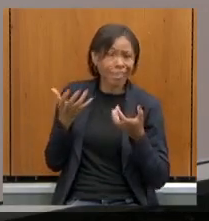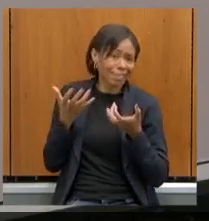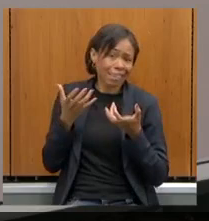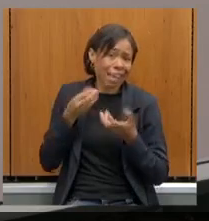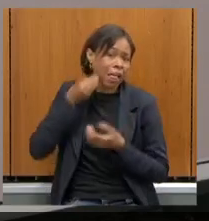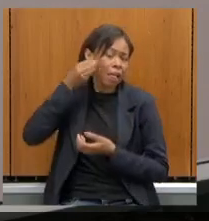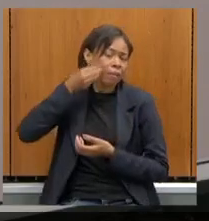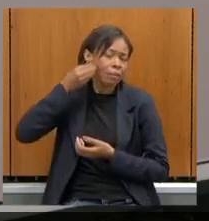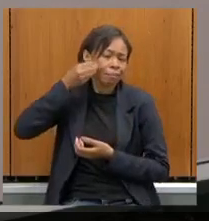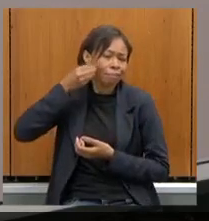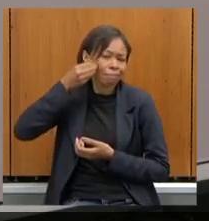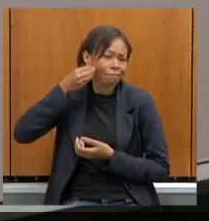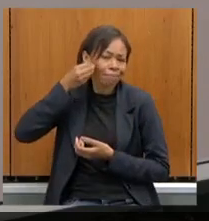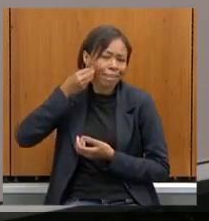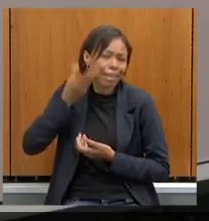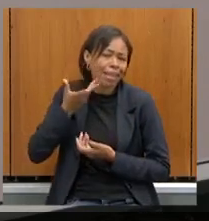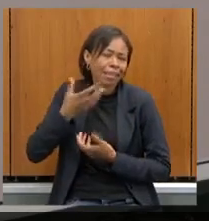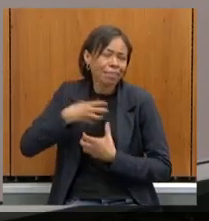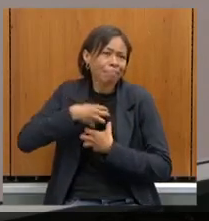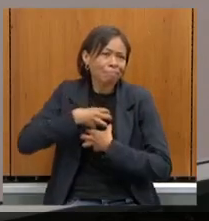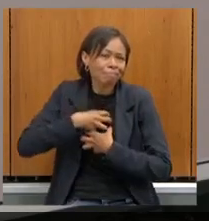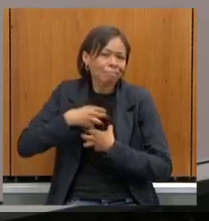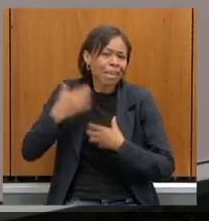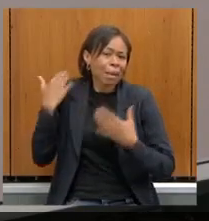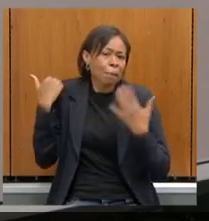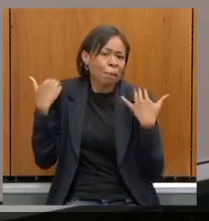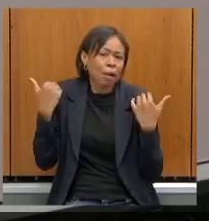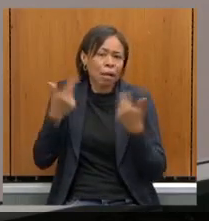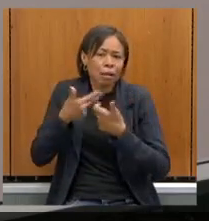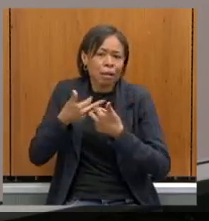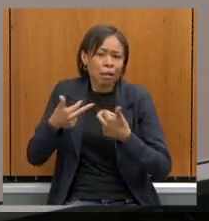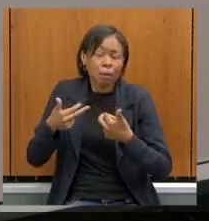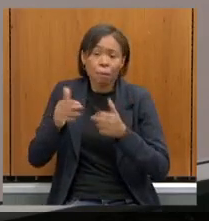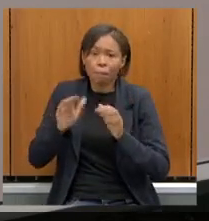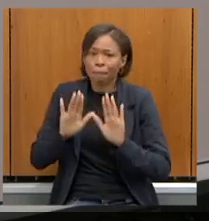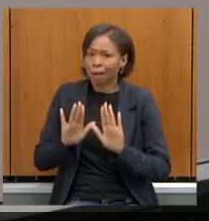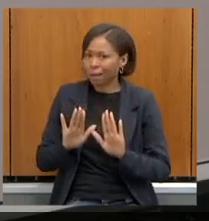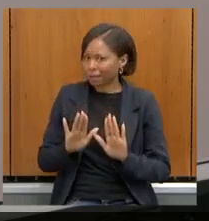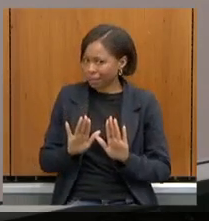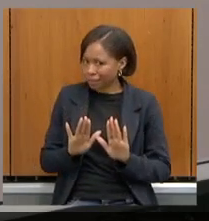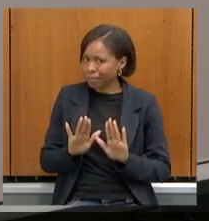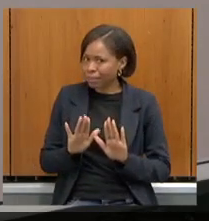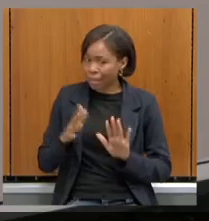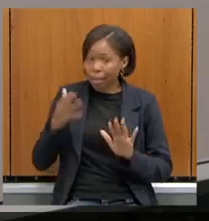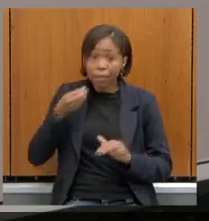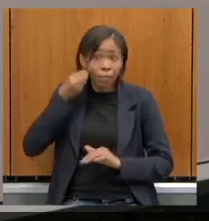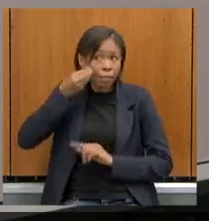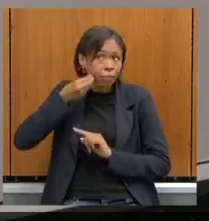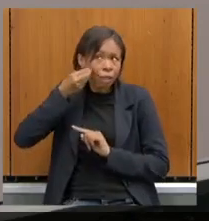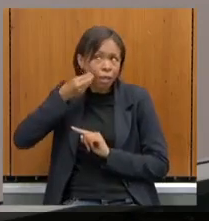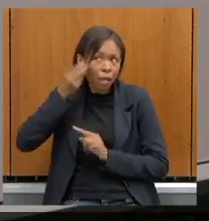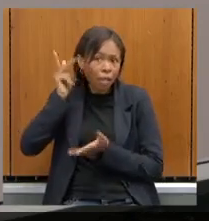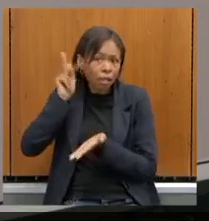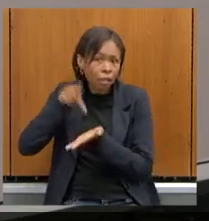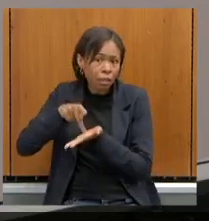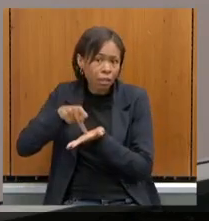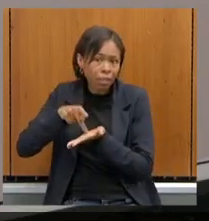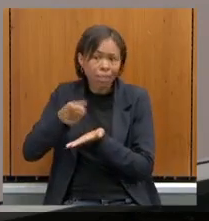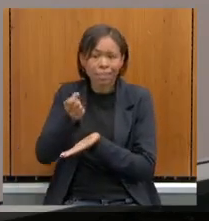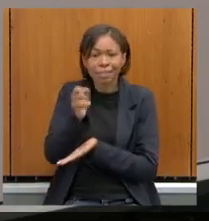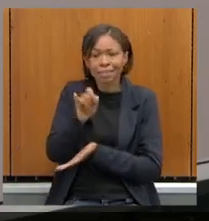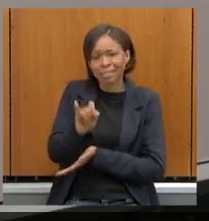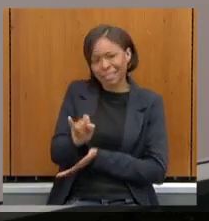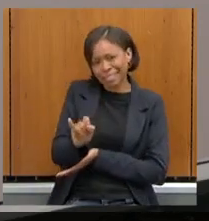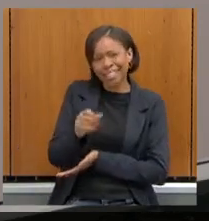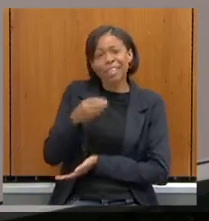só tem experiência verdadeira aquele que tem, obviamente, uma